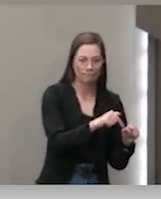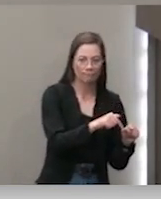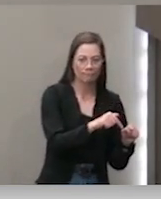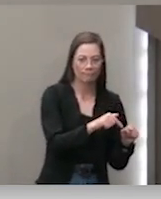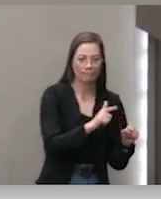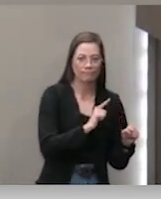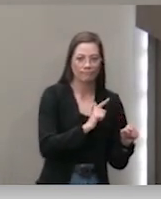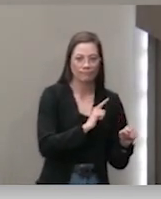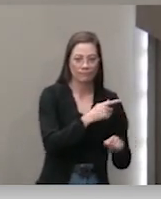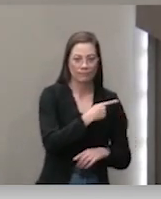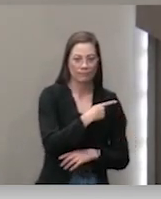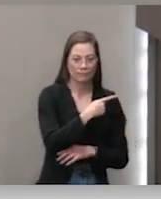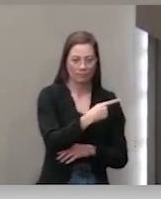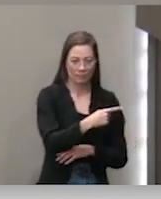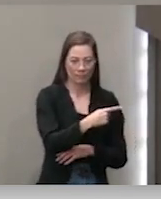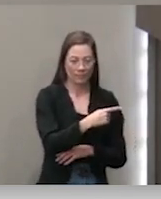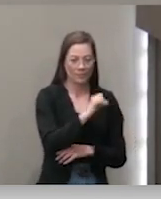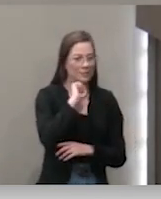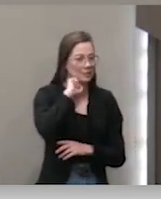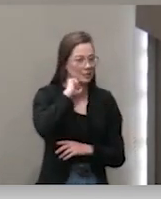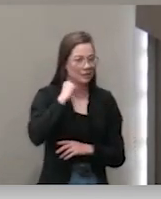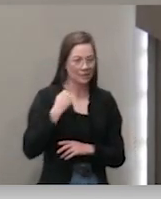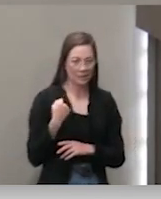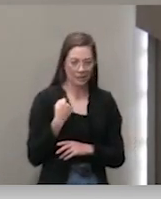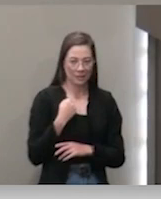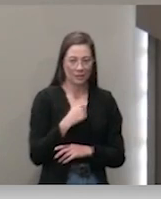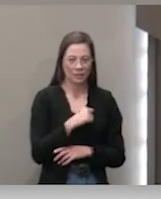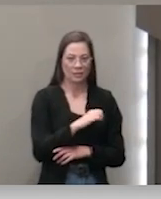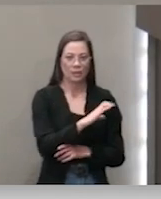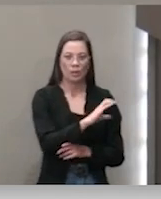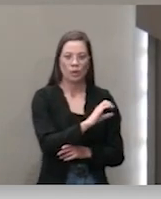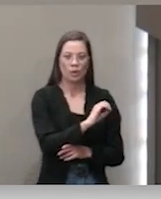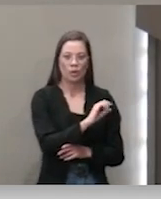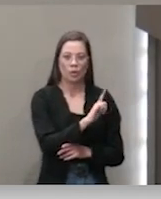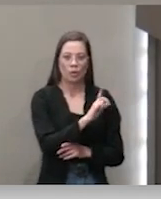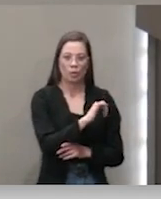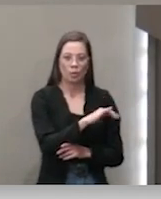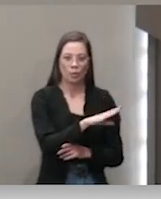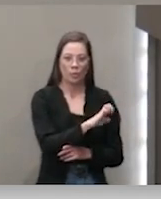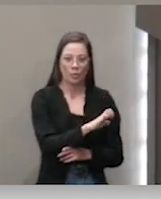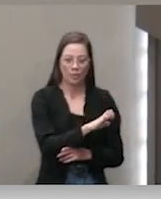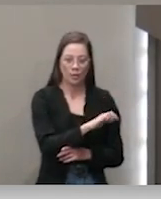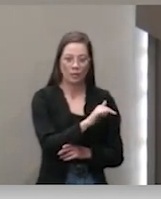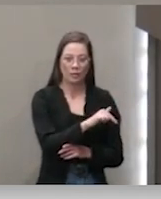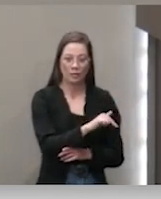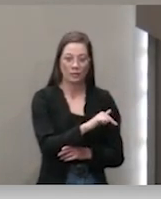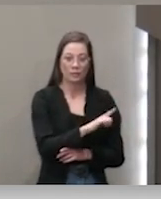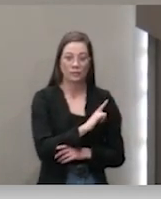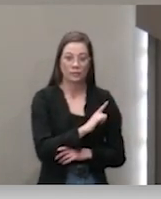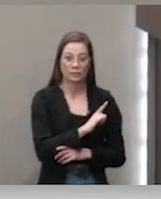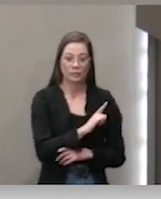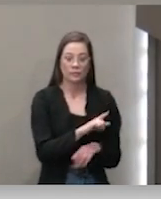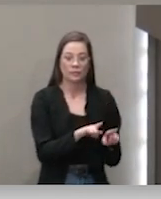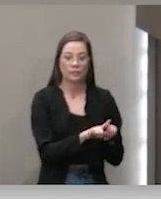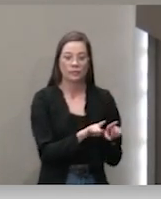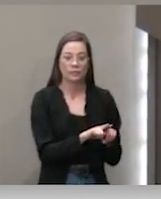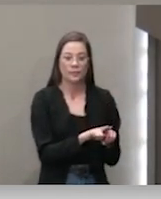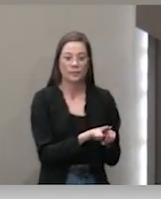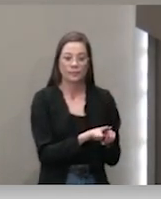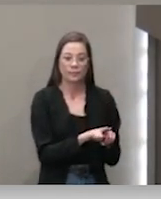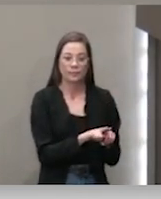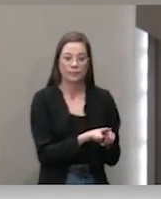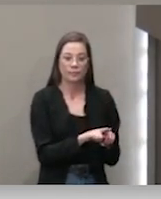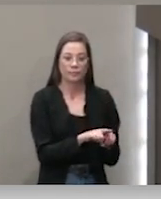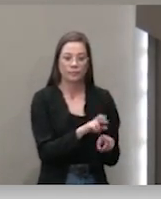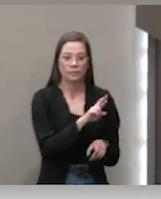Amapá tem o presidente do Senado, o tal do Alcolumbre. E o Amapá também tem